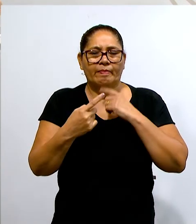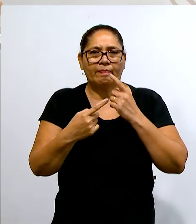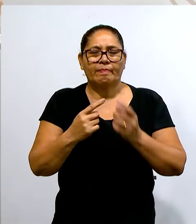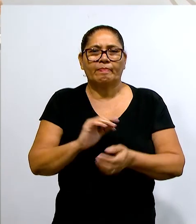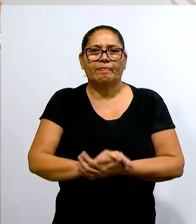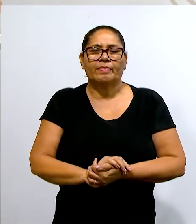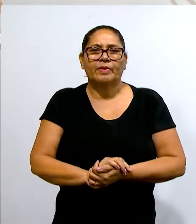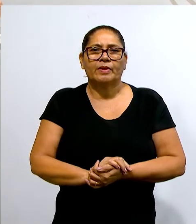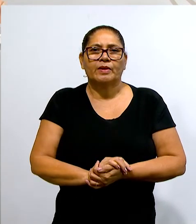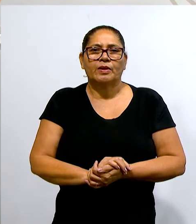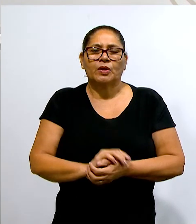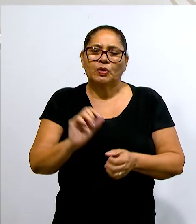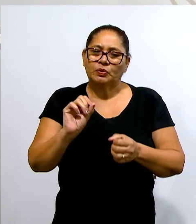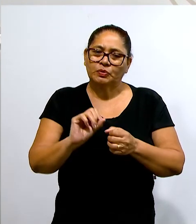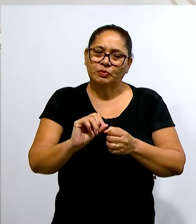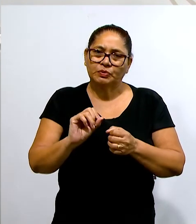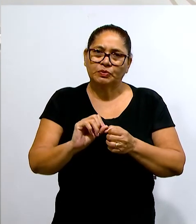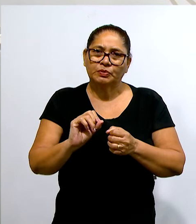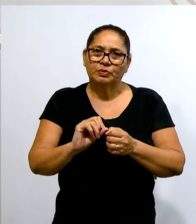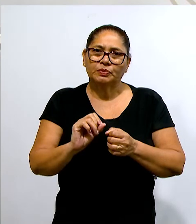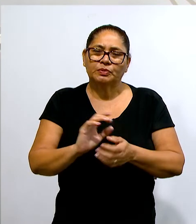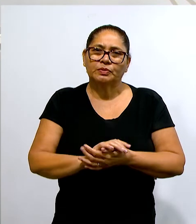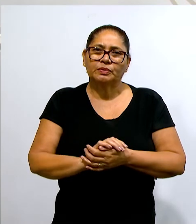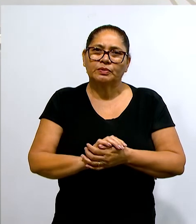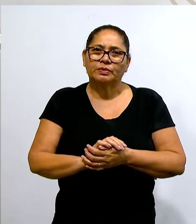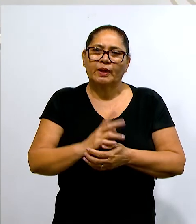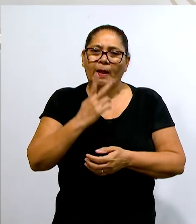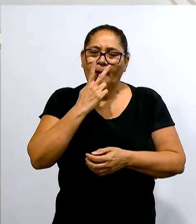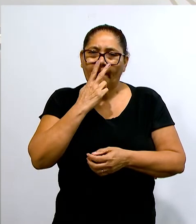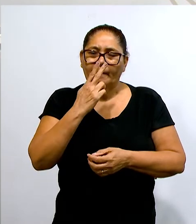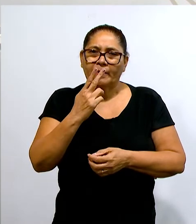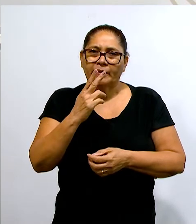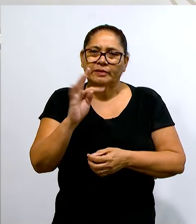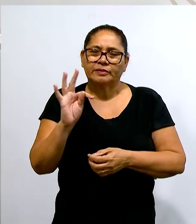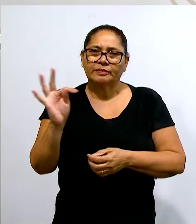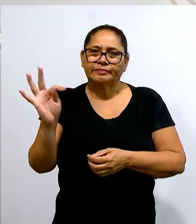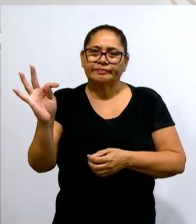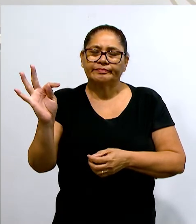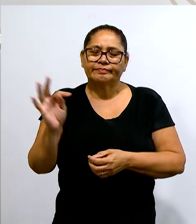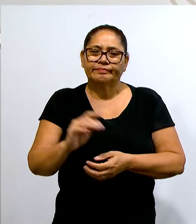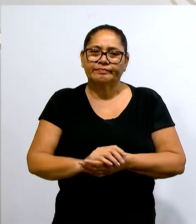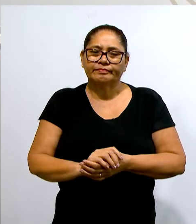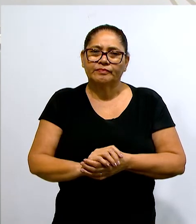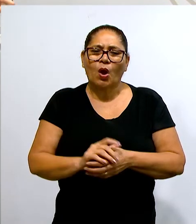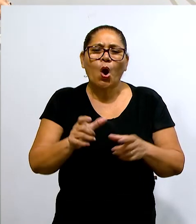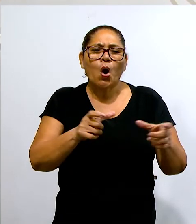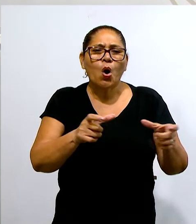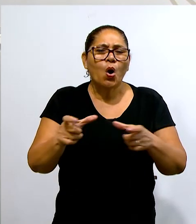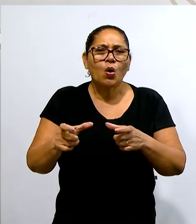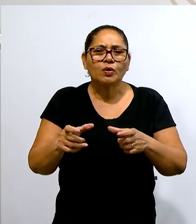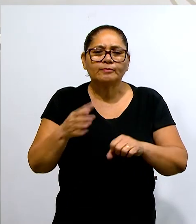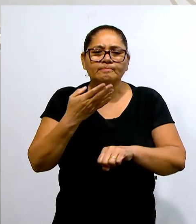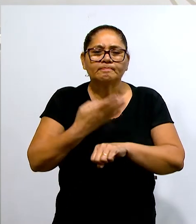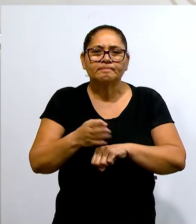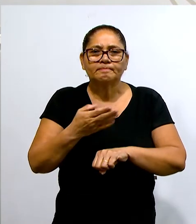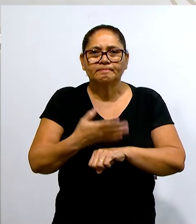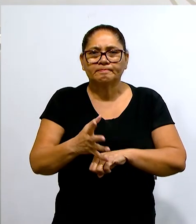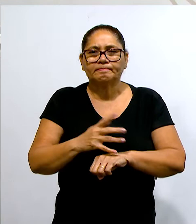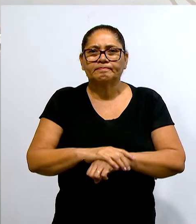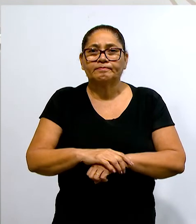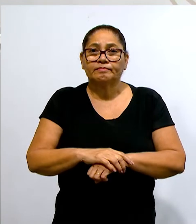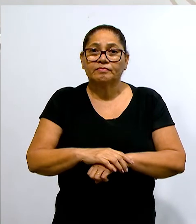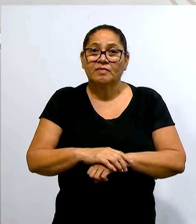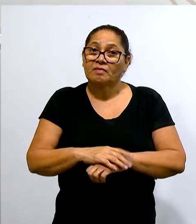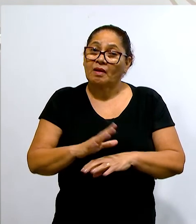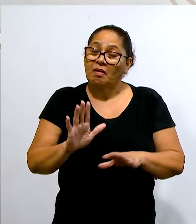o que eu estou fazendo está aparecendo a minha teoria. Aonde? Na minha prática. Às